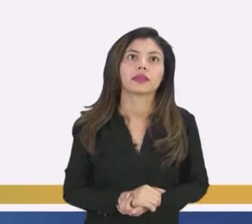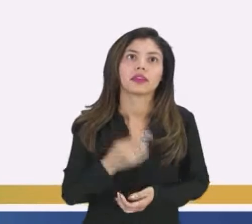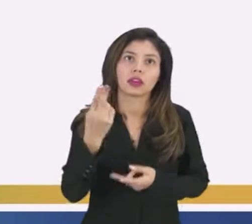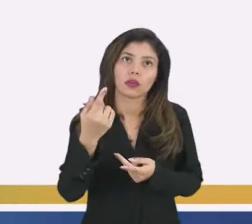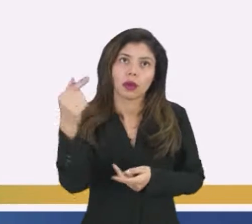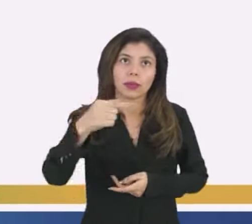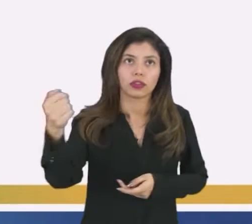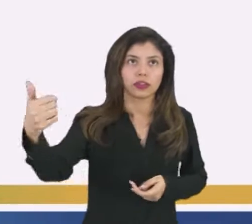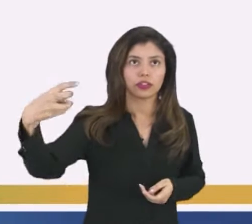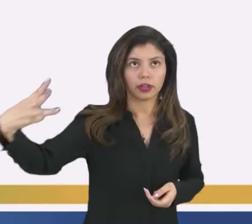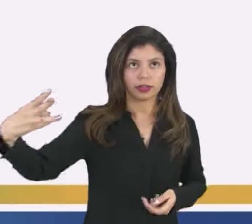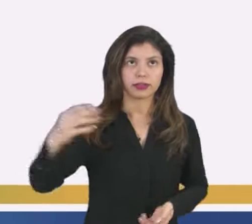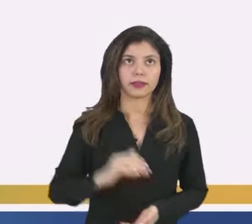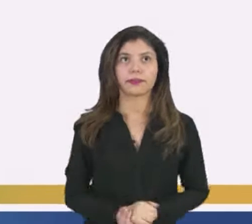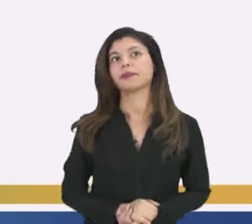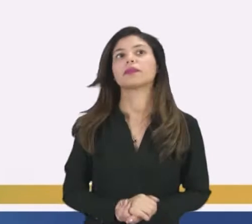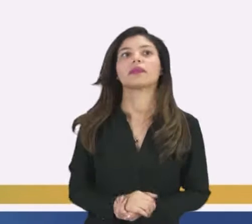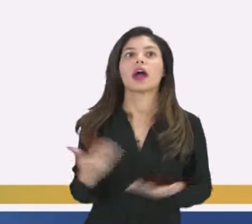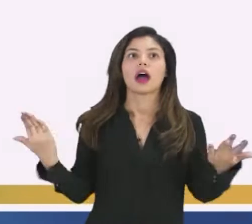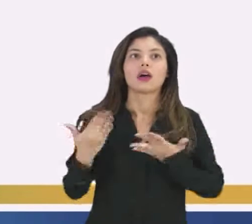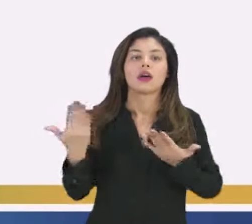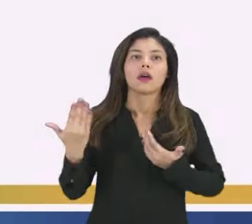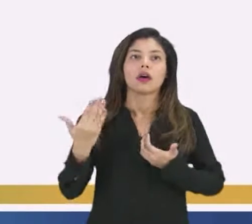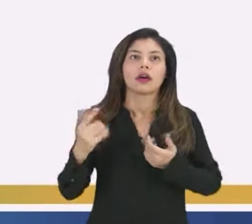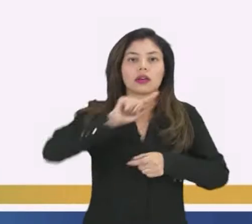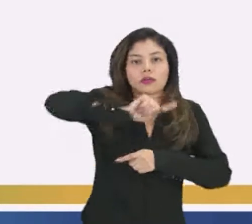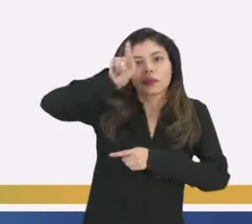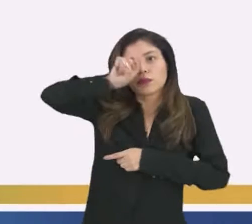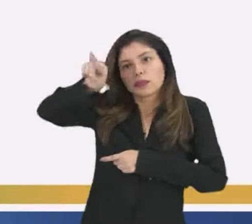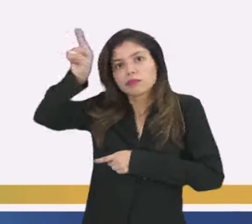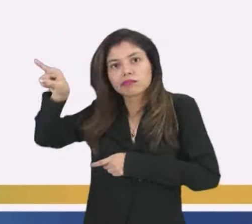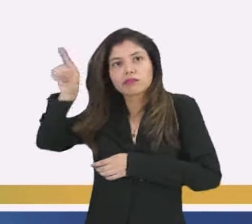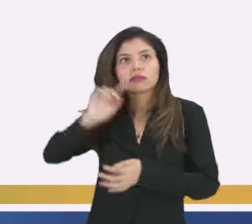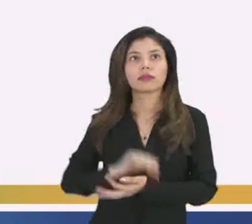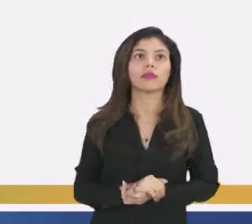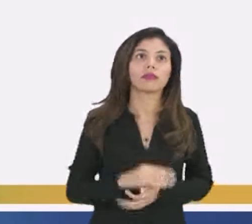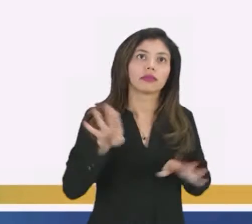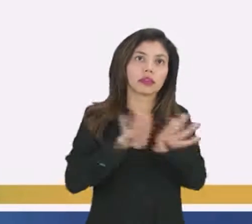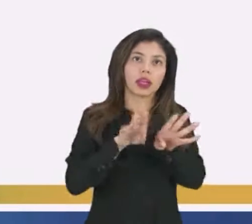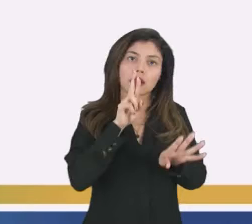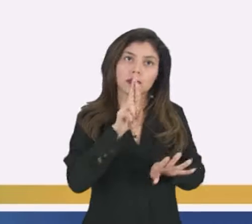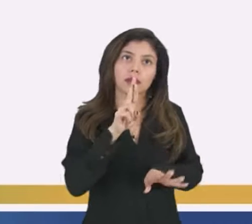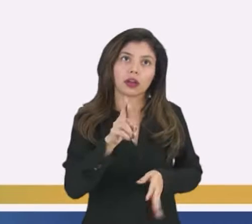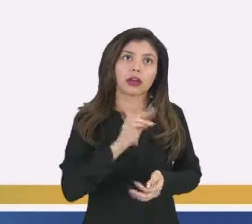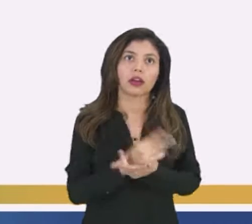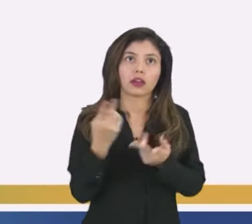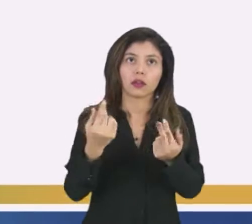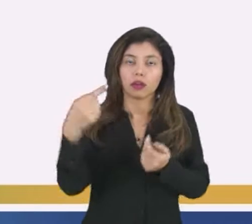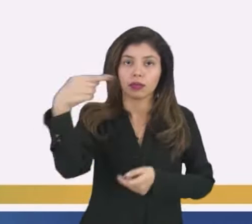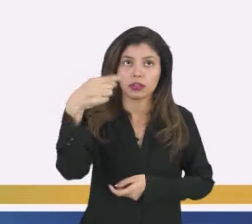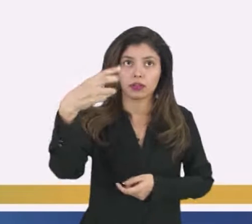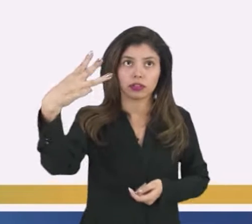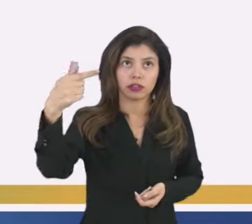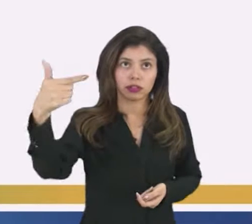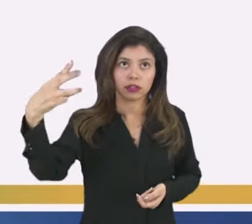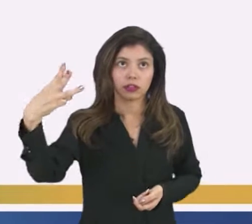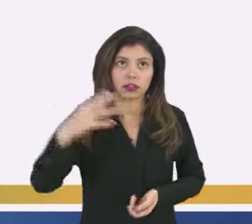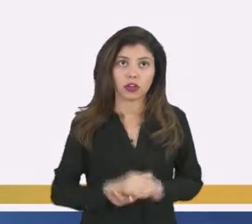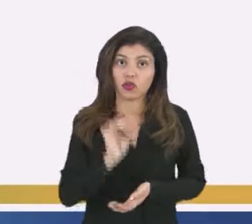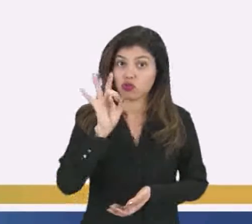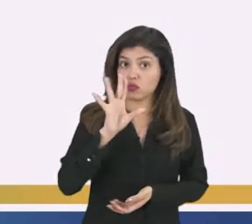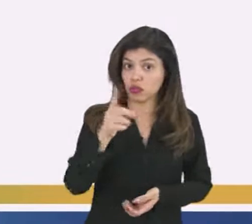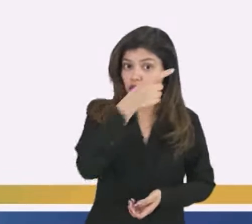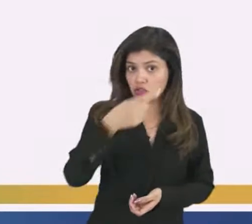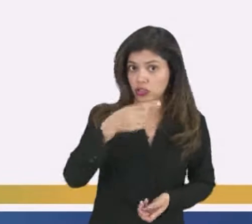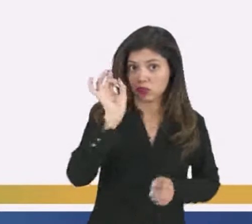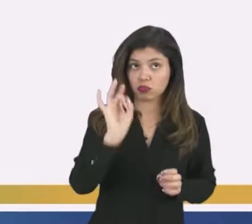igual a menos 23. Aí aqui faz o chuveirinho. Está aqui as respostas, igual a menos 23. Eu vou deixar aqui só o que